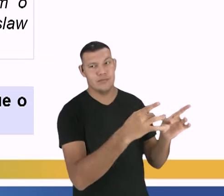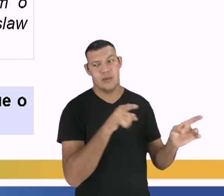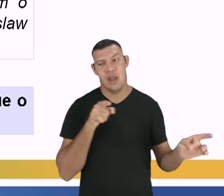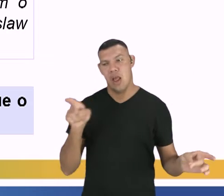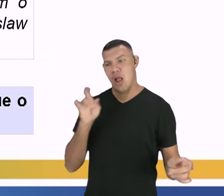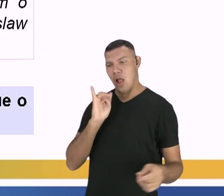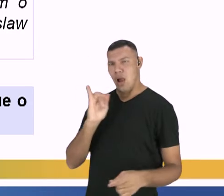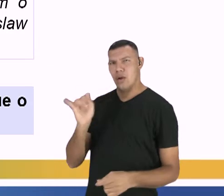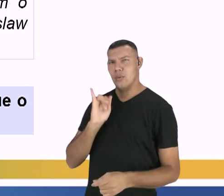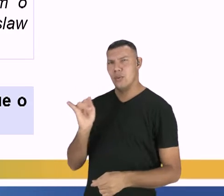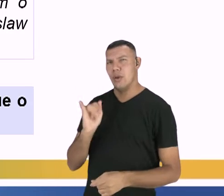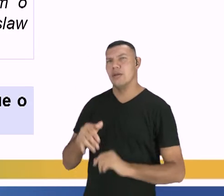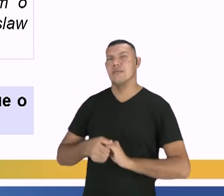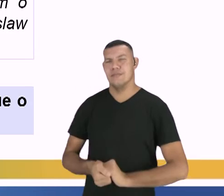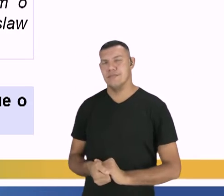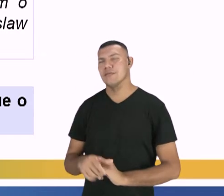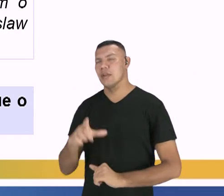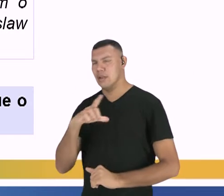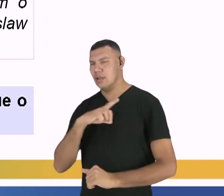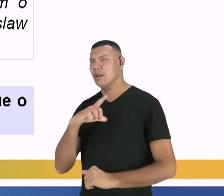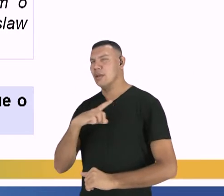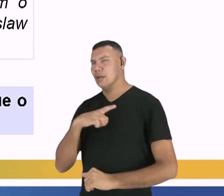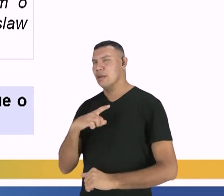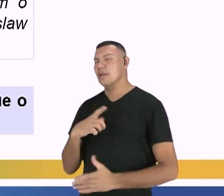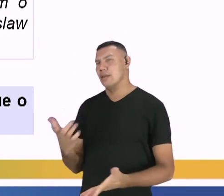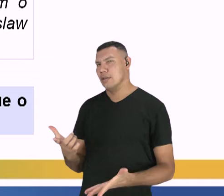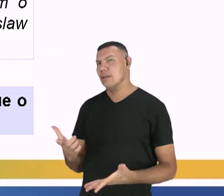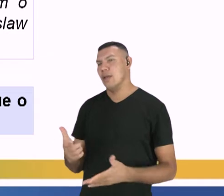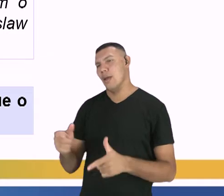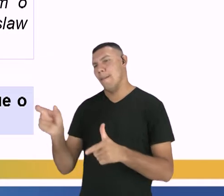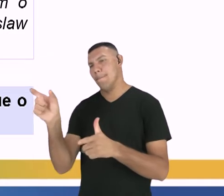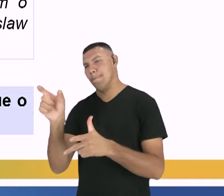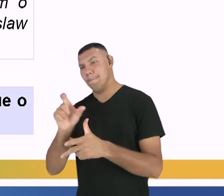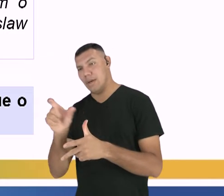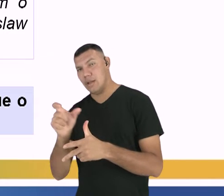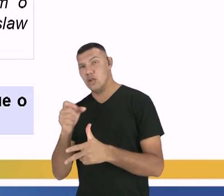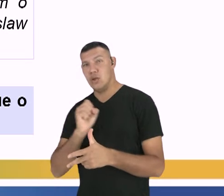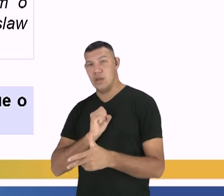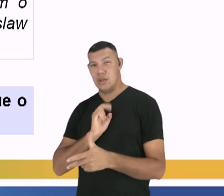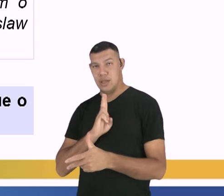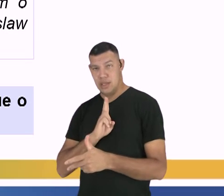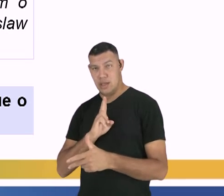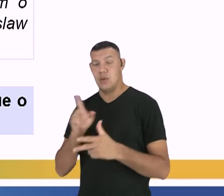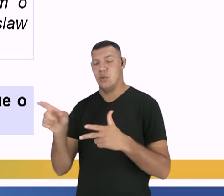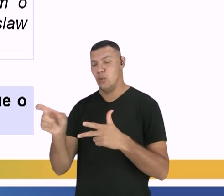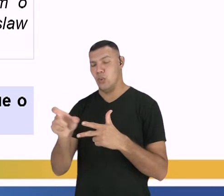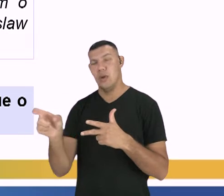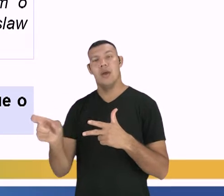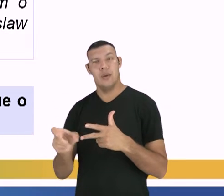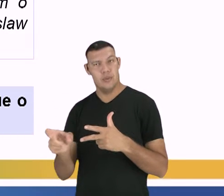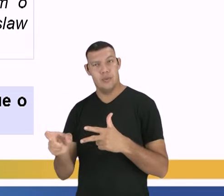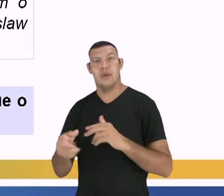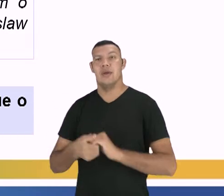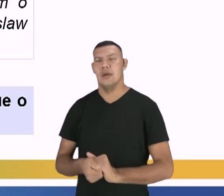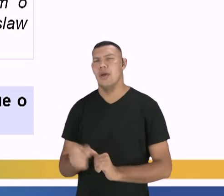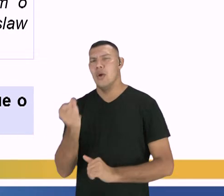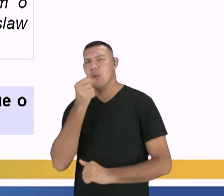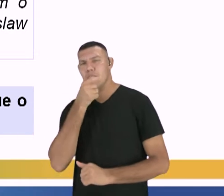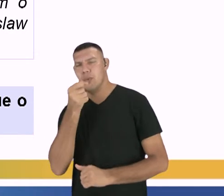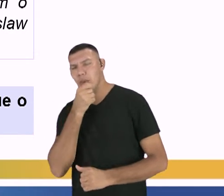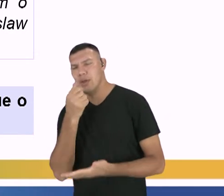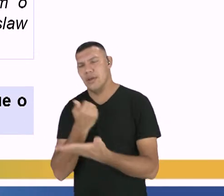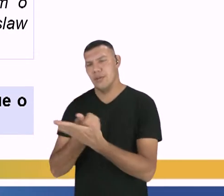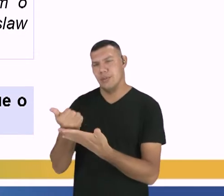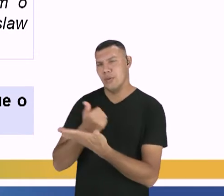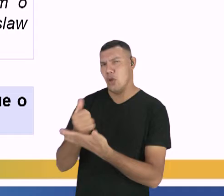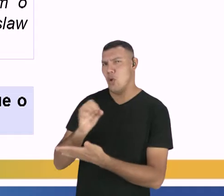ela tende a ter essa questão da narração entre primeira e terceira pessoa e a presença de ou humor, ou uma ação, ou